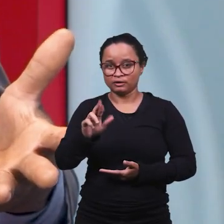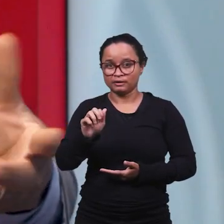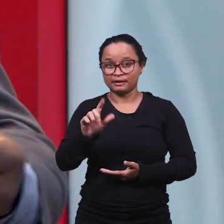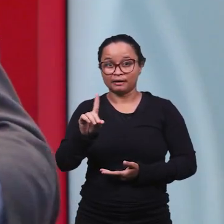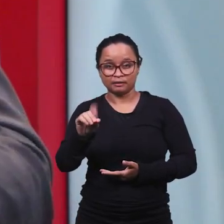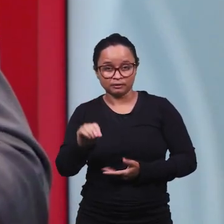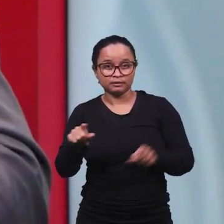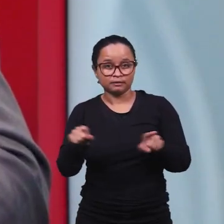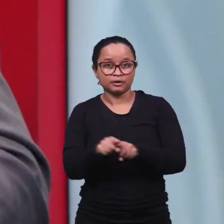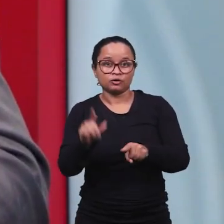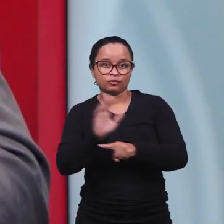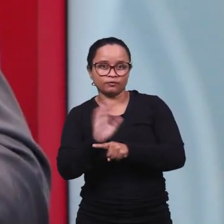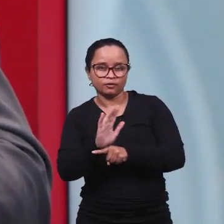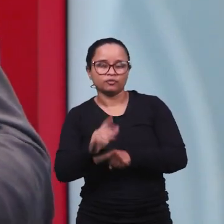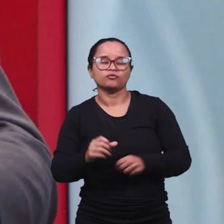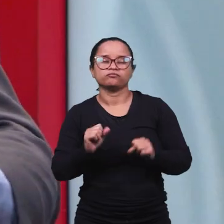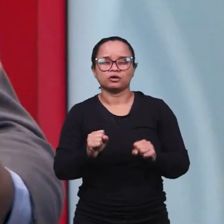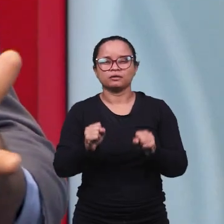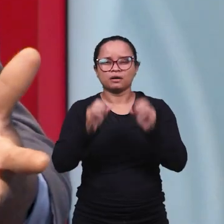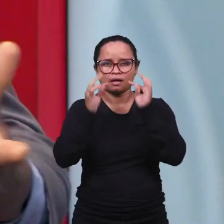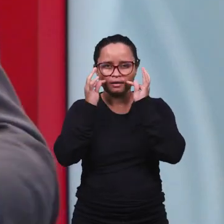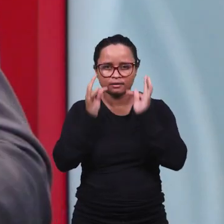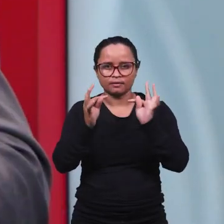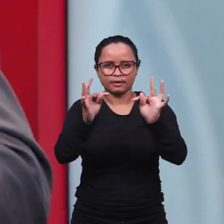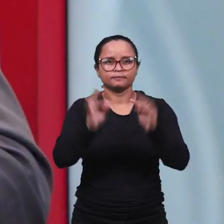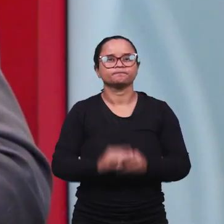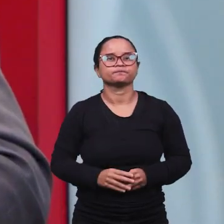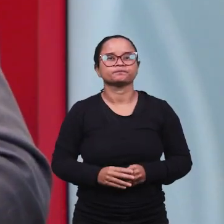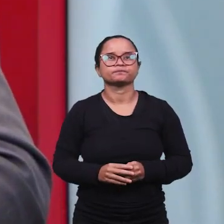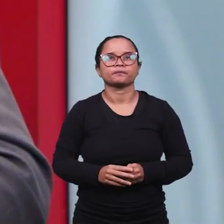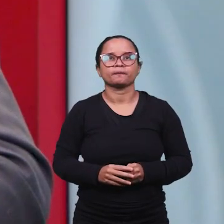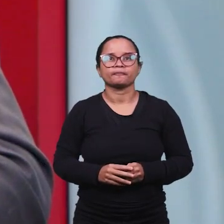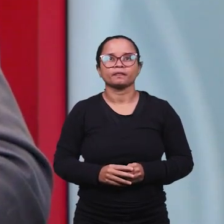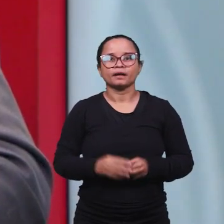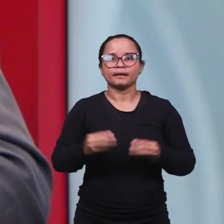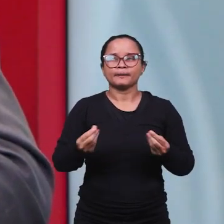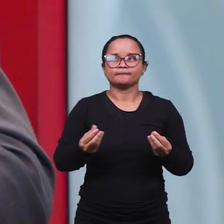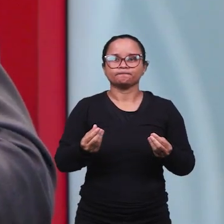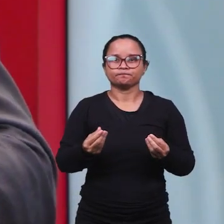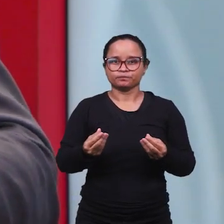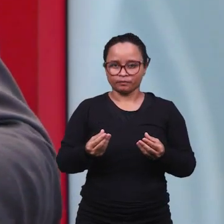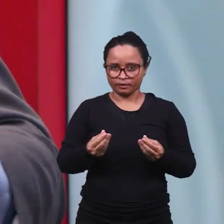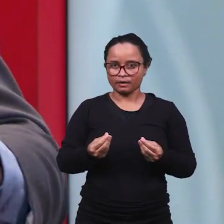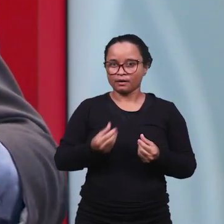como falou no vídeo, né? Eu posso testemunhar porque é um homem realmente